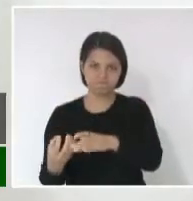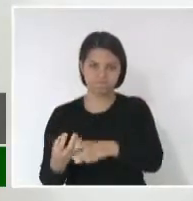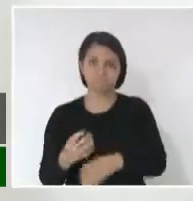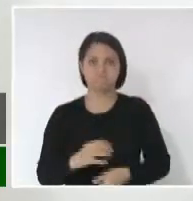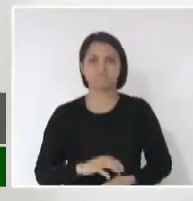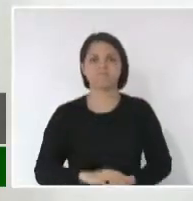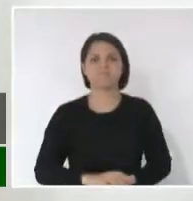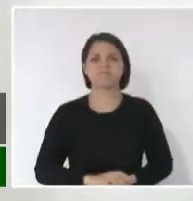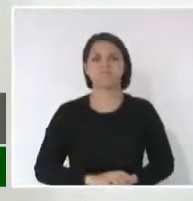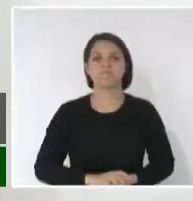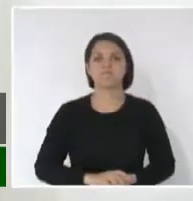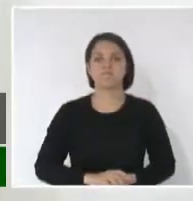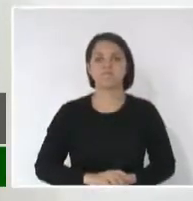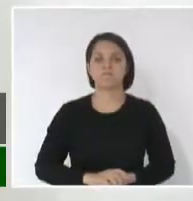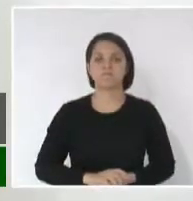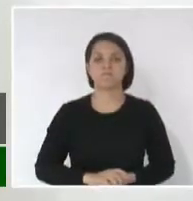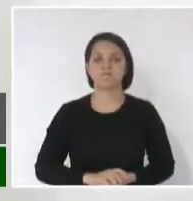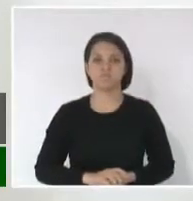praticamente de